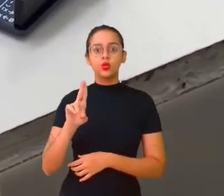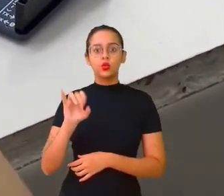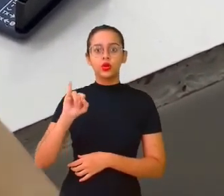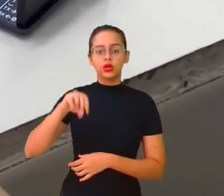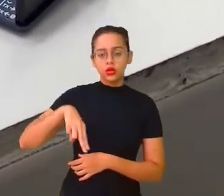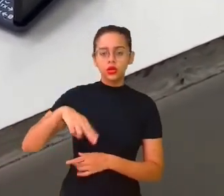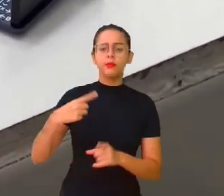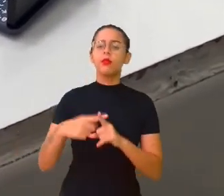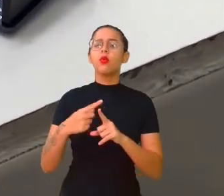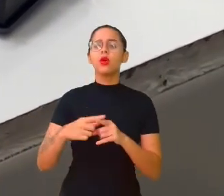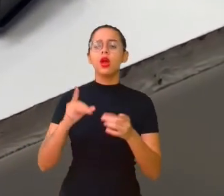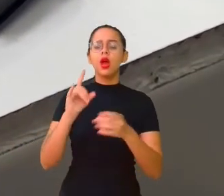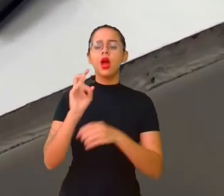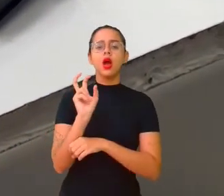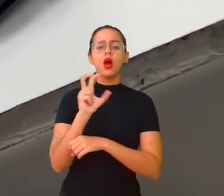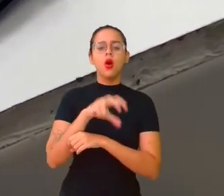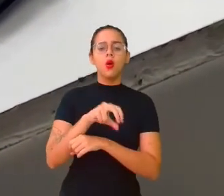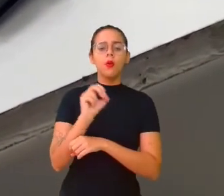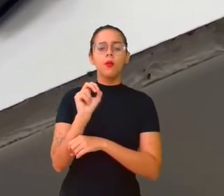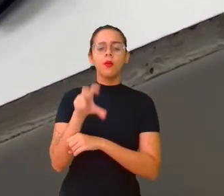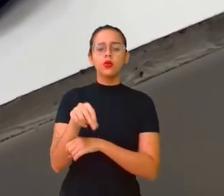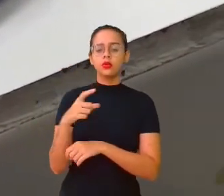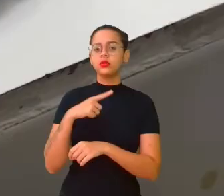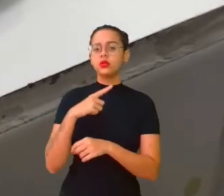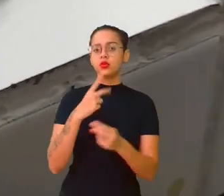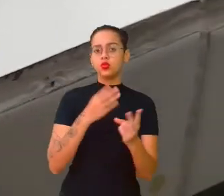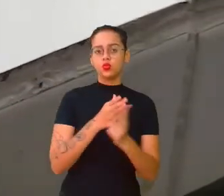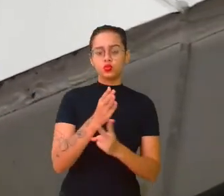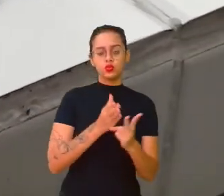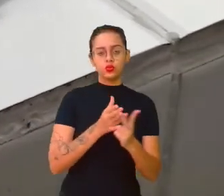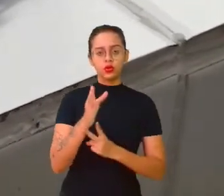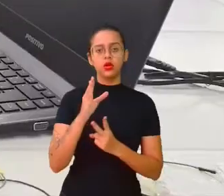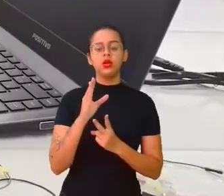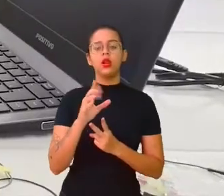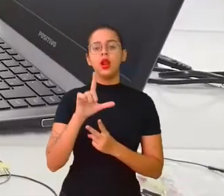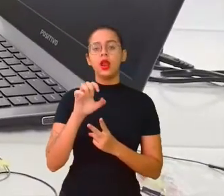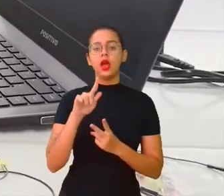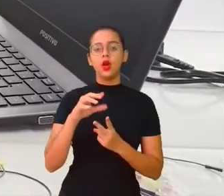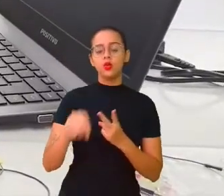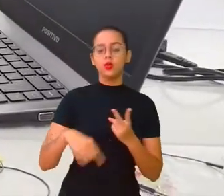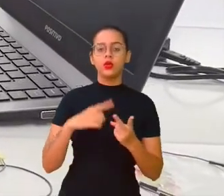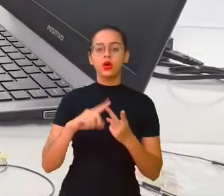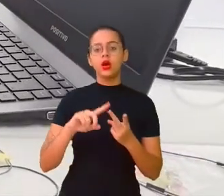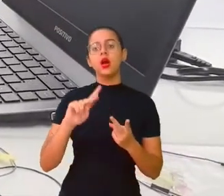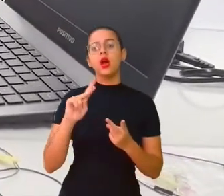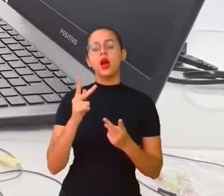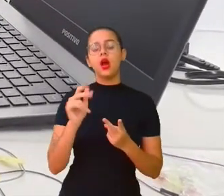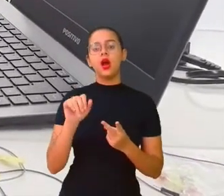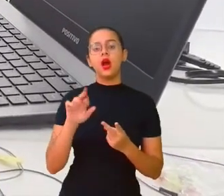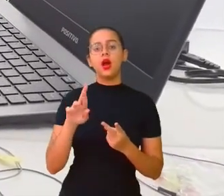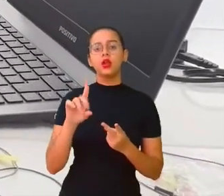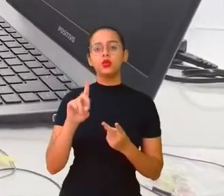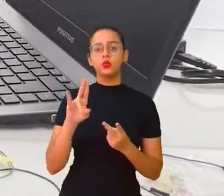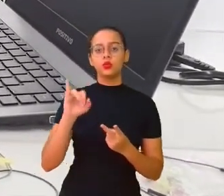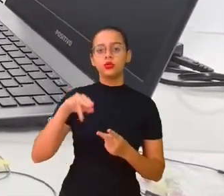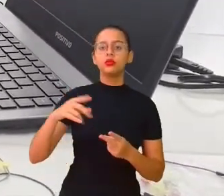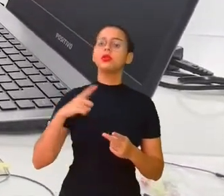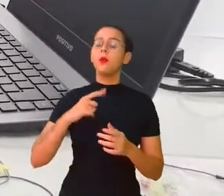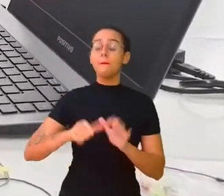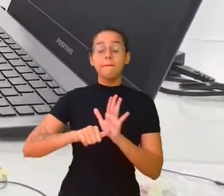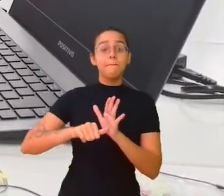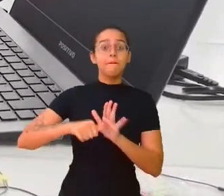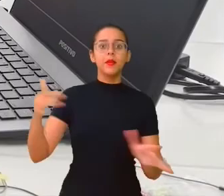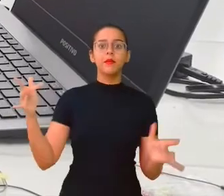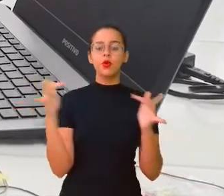robótica ela tem duas linhas, que são a Lego e a Arduino. Tá? A gente está fazendo essa parte de Arduino com eles, onde eles estão tendo os primeiros contatos em